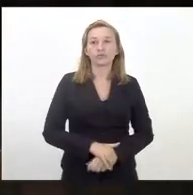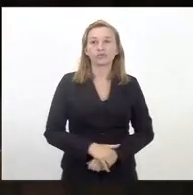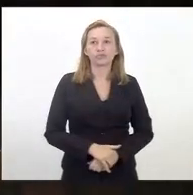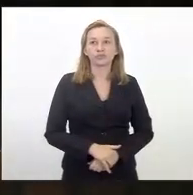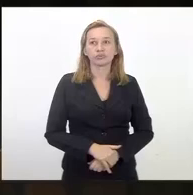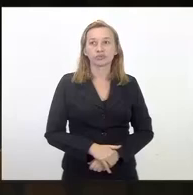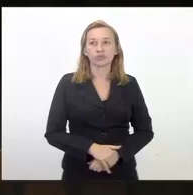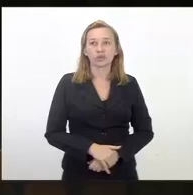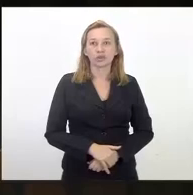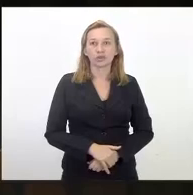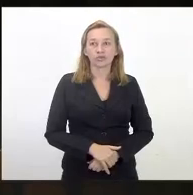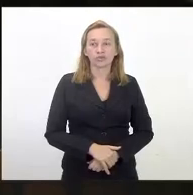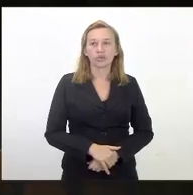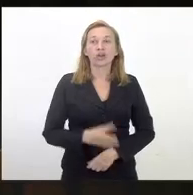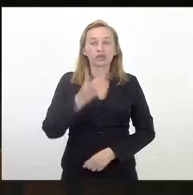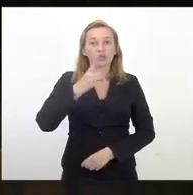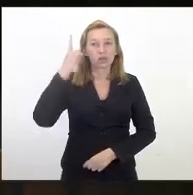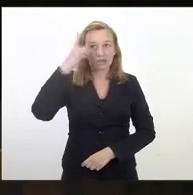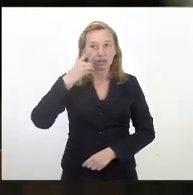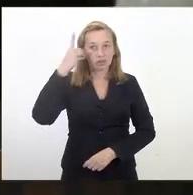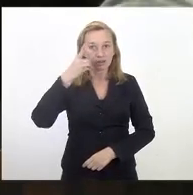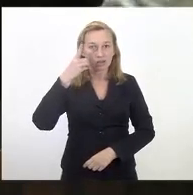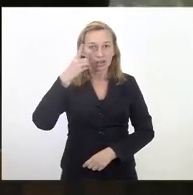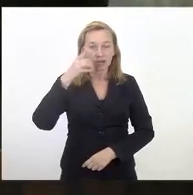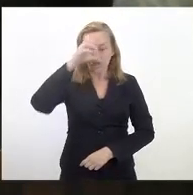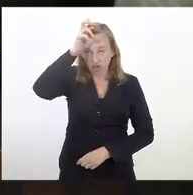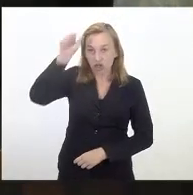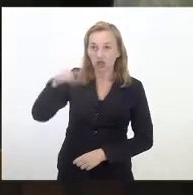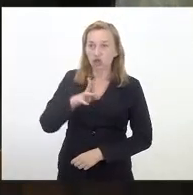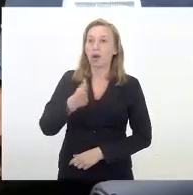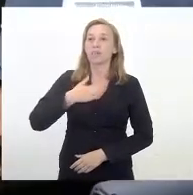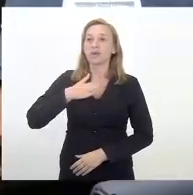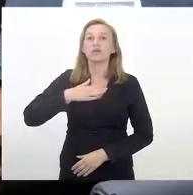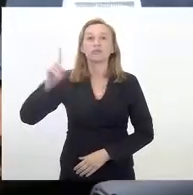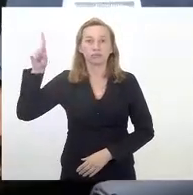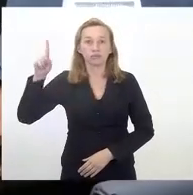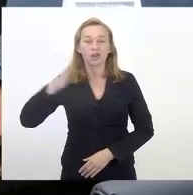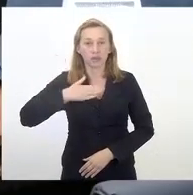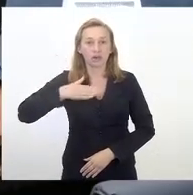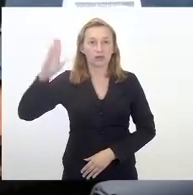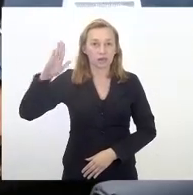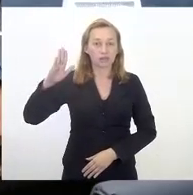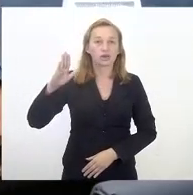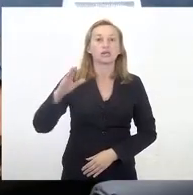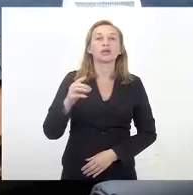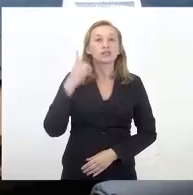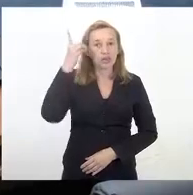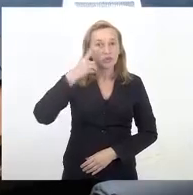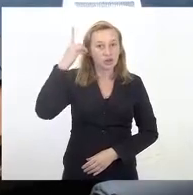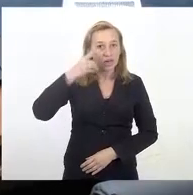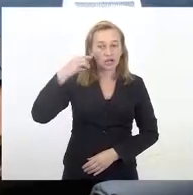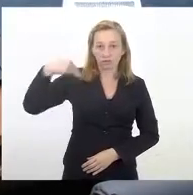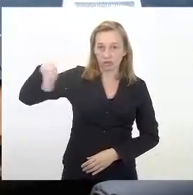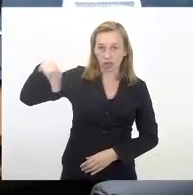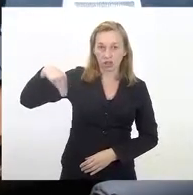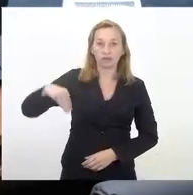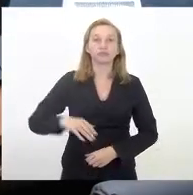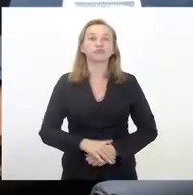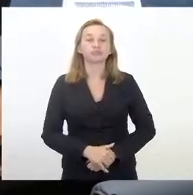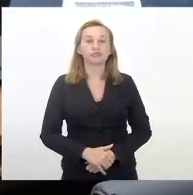extensão Deputado a tia Ju também minha também linha que tá do carro Carlos minc